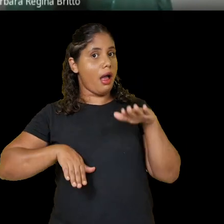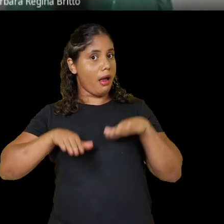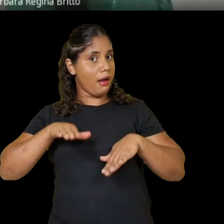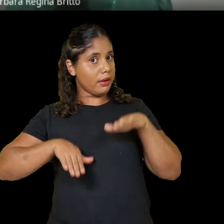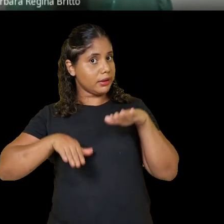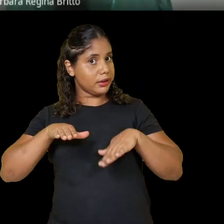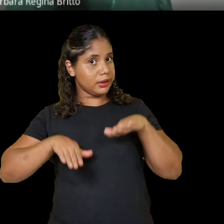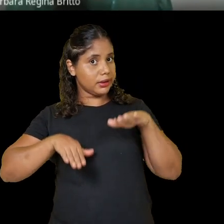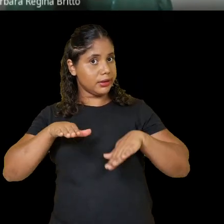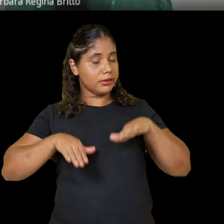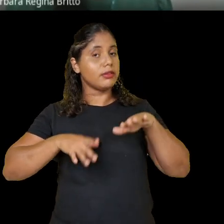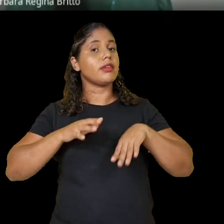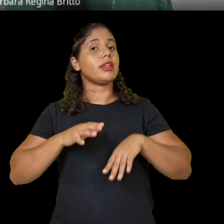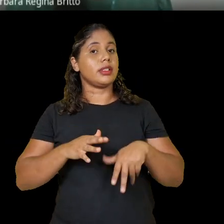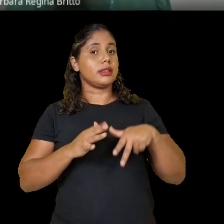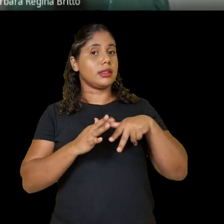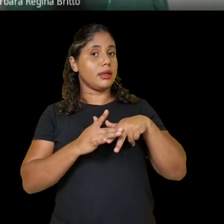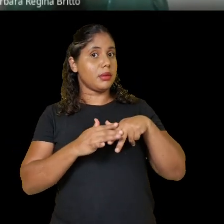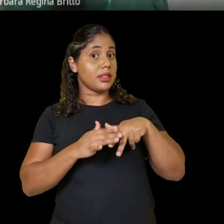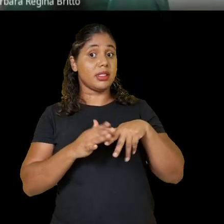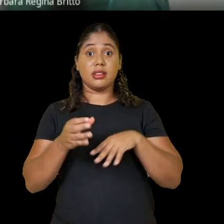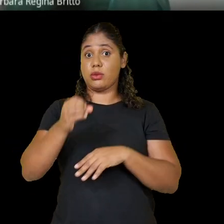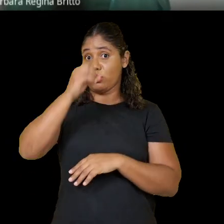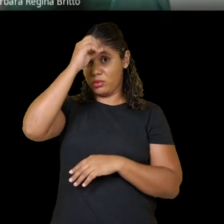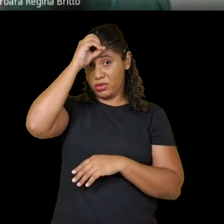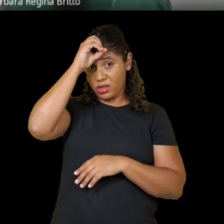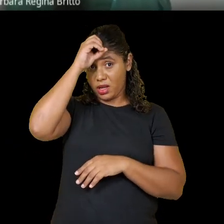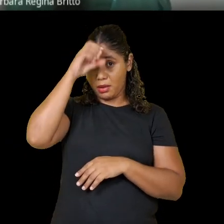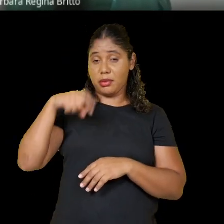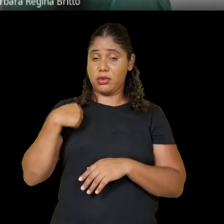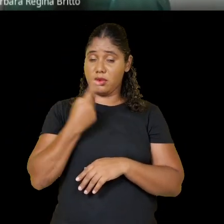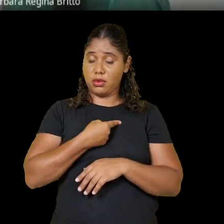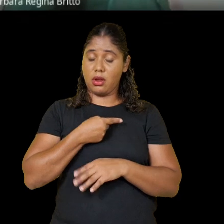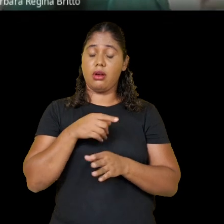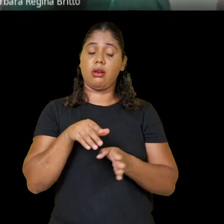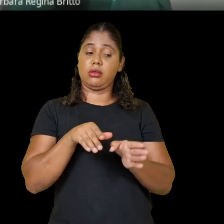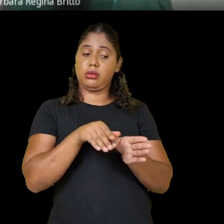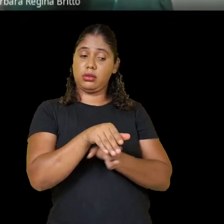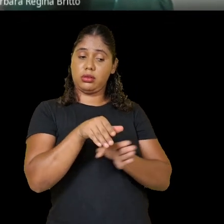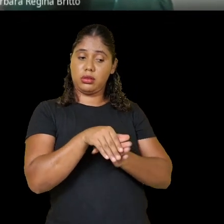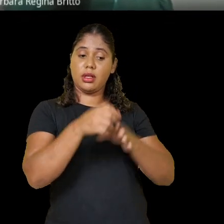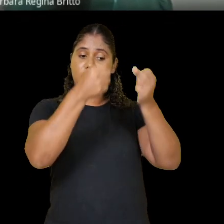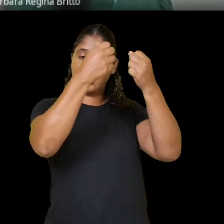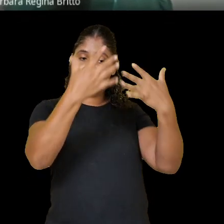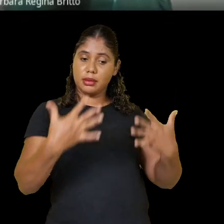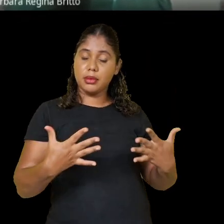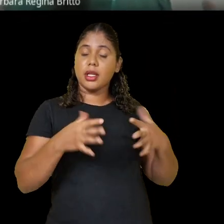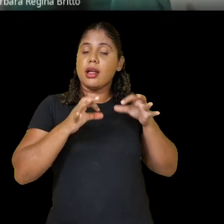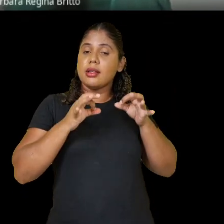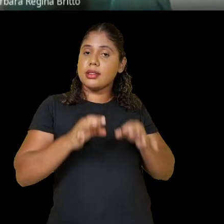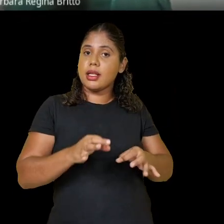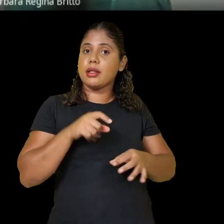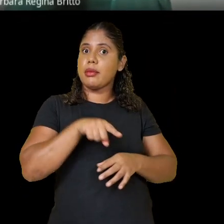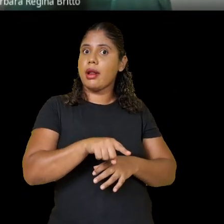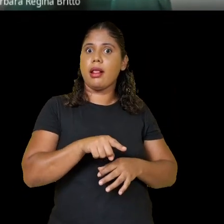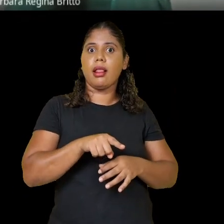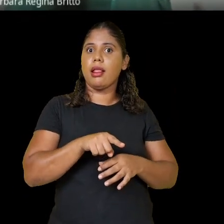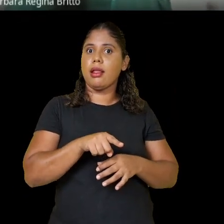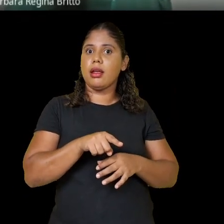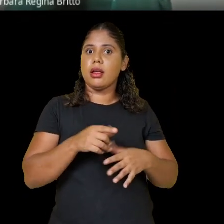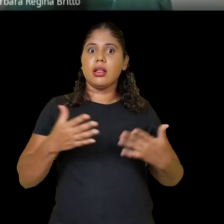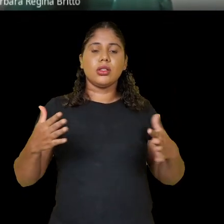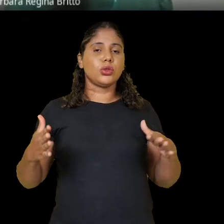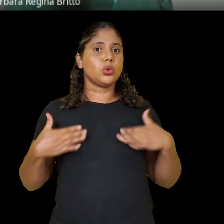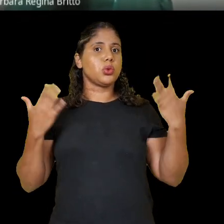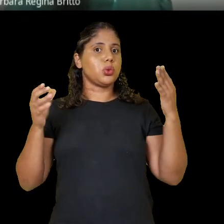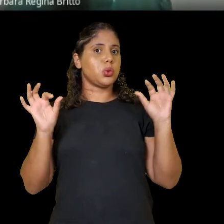precisa esclarecer para que não fique assustada, porque durante a rotina ou antes da gravidez, essa